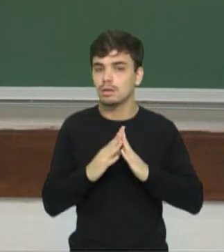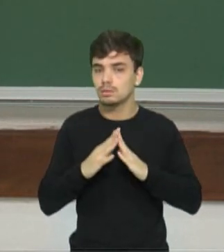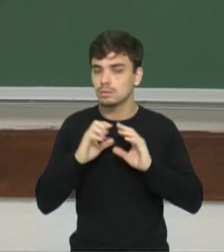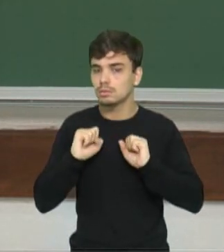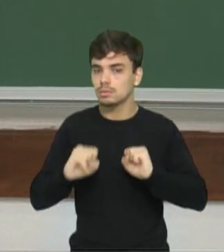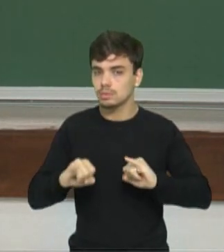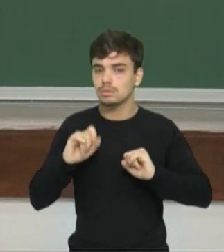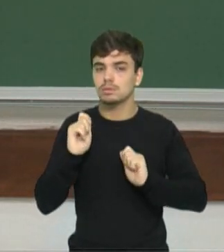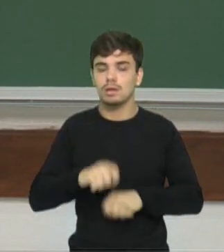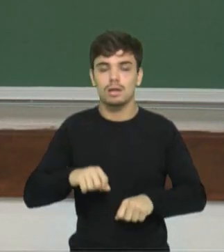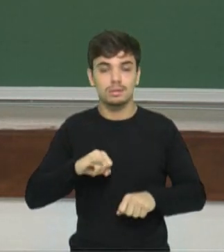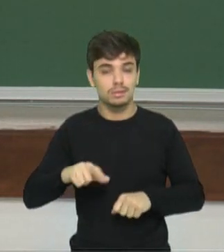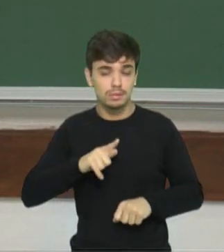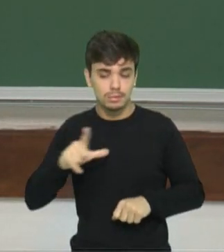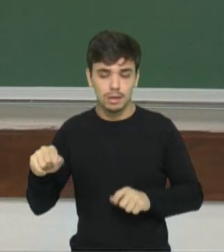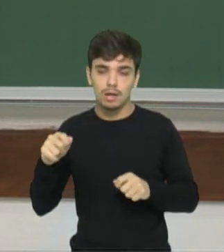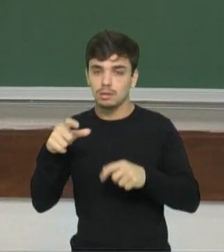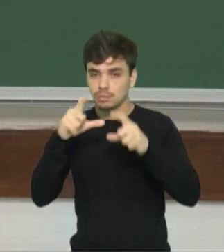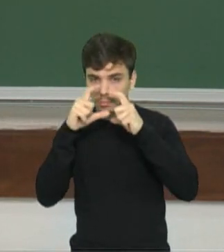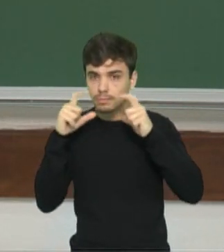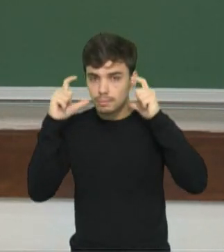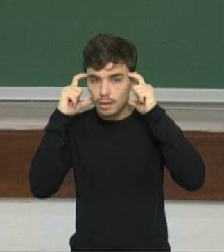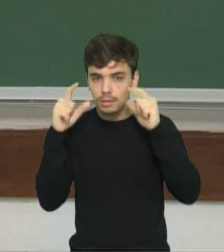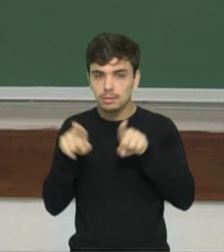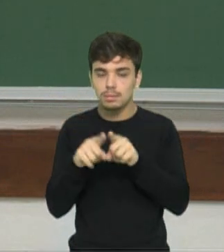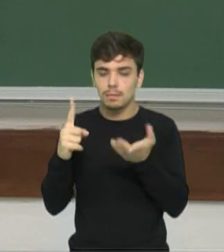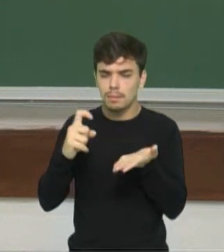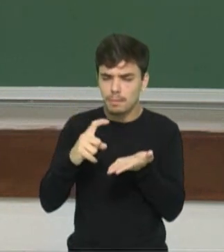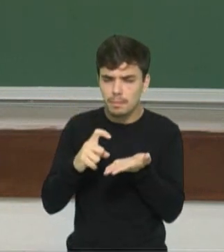de usar as máscaras quando saírem, álcool em gel.